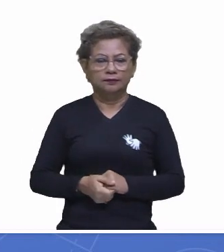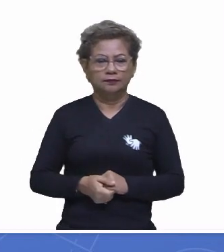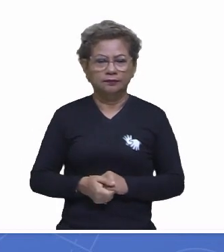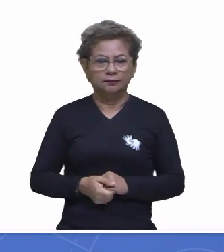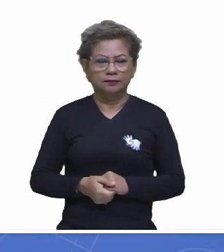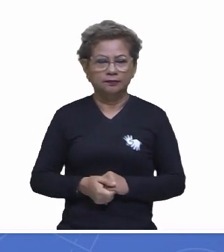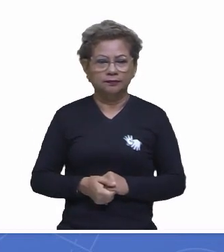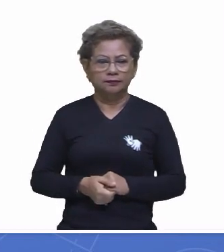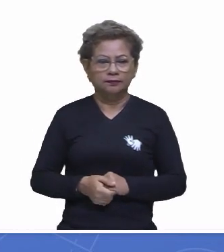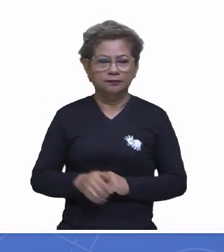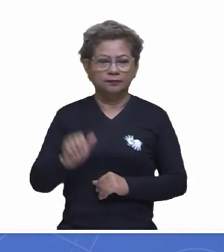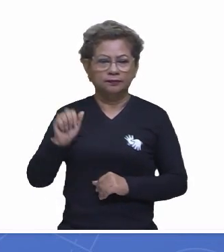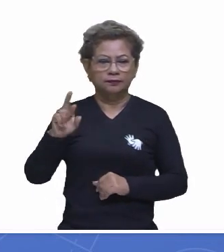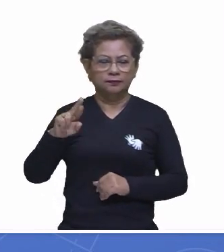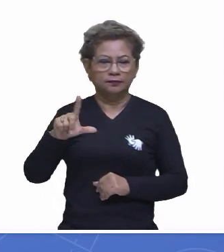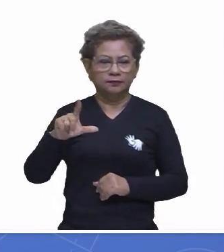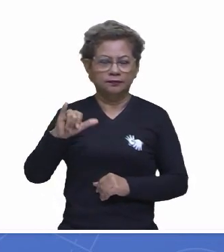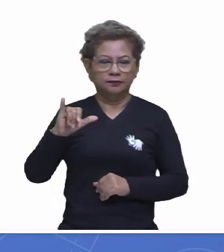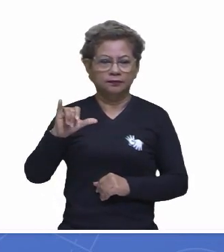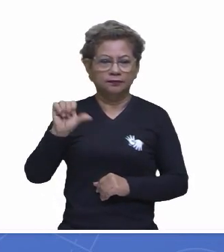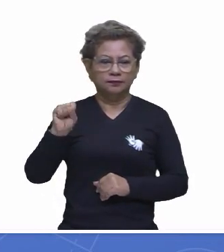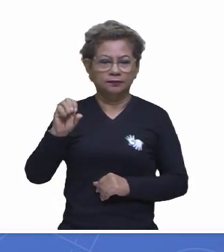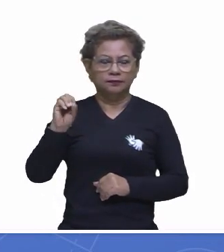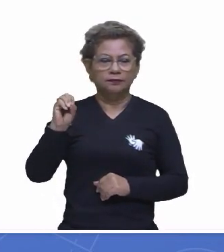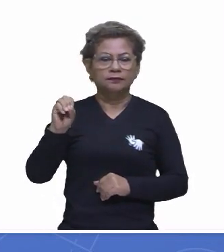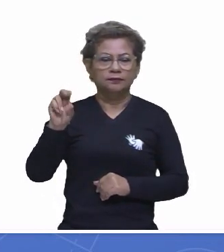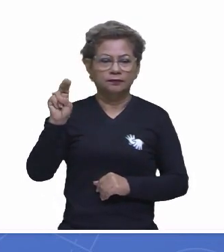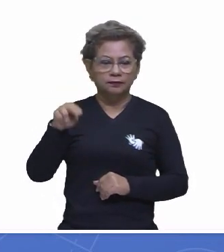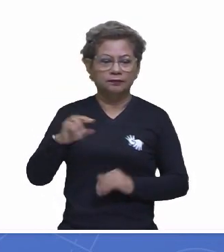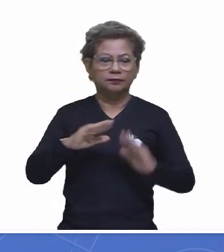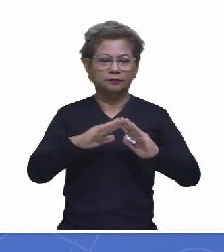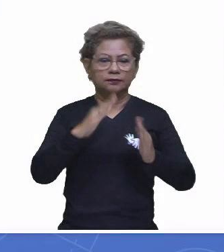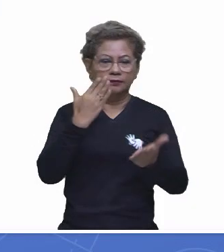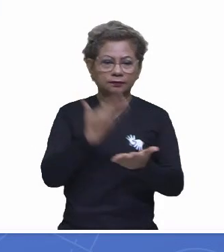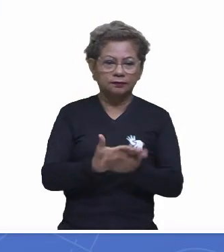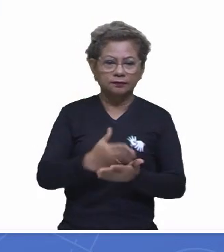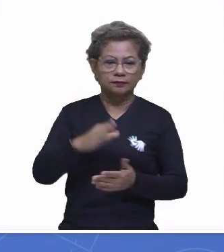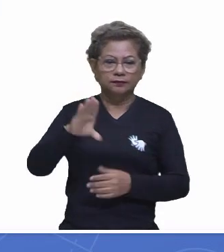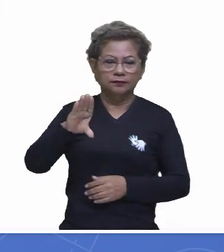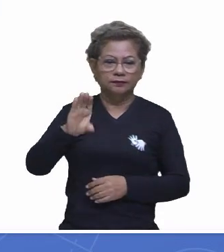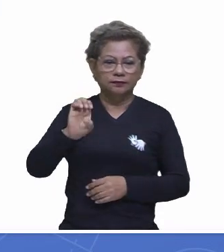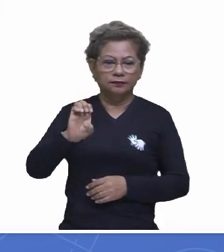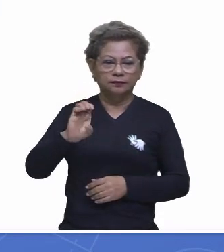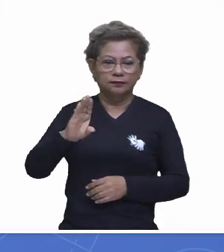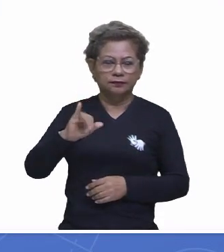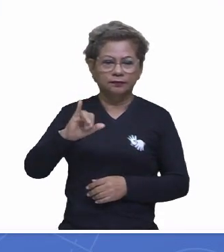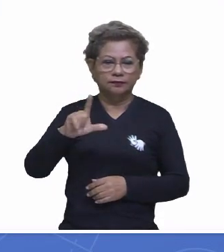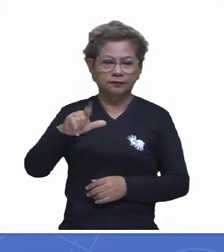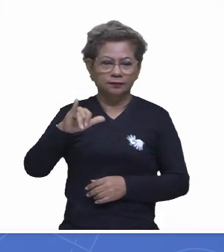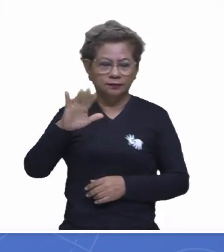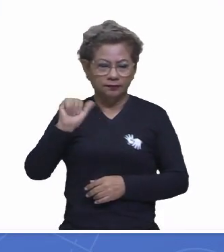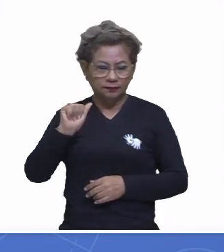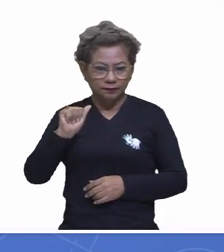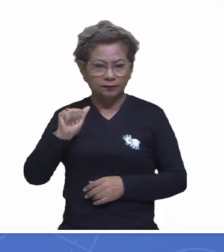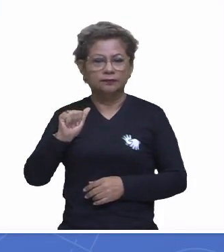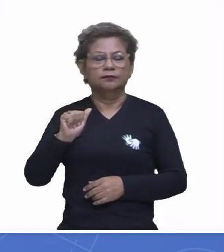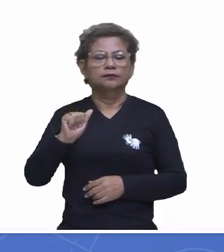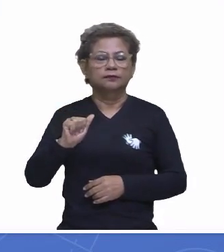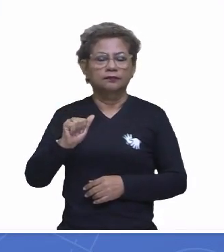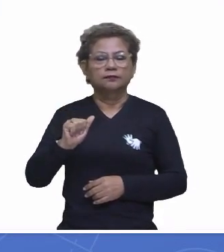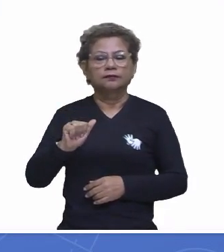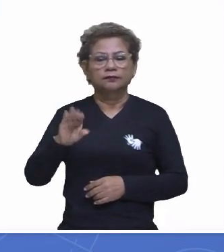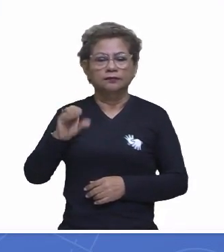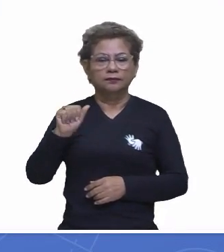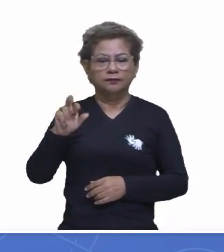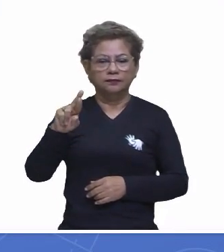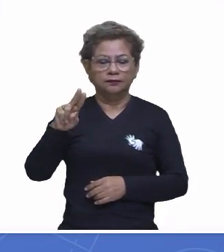E o Arlisson, da escola Cecília Carneiro de Oliveira, apostando na letra A. Um abraço aí a todos